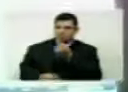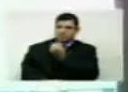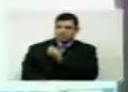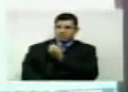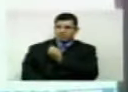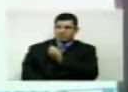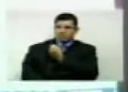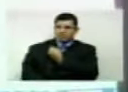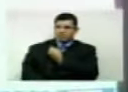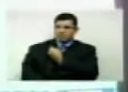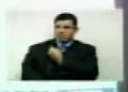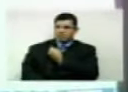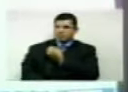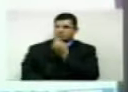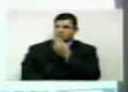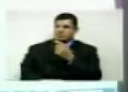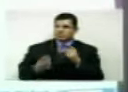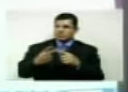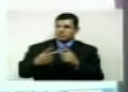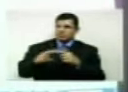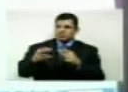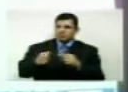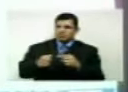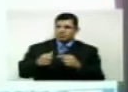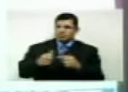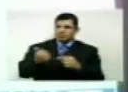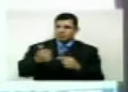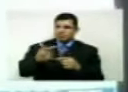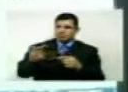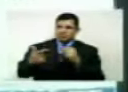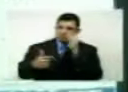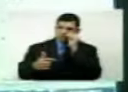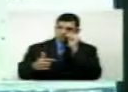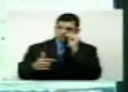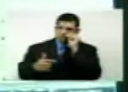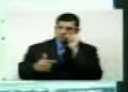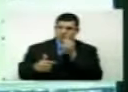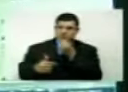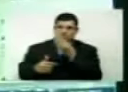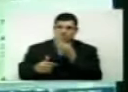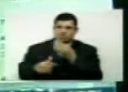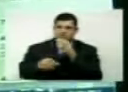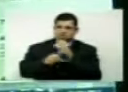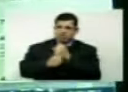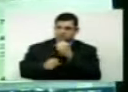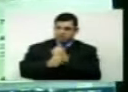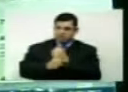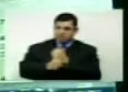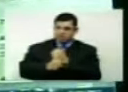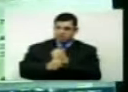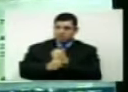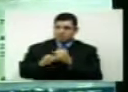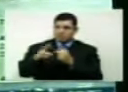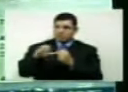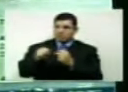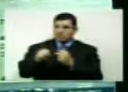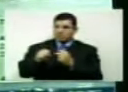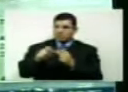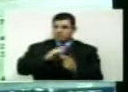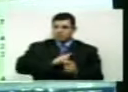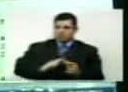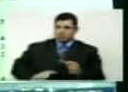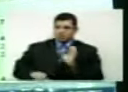números. De 2009 para 2010, o orçamento do Tesouro do